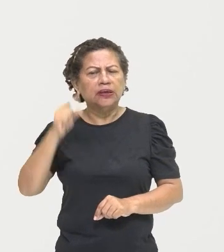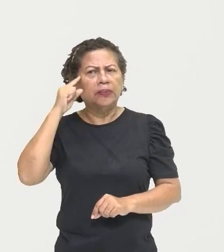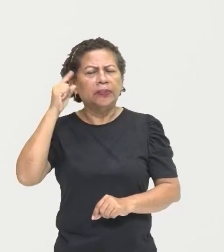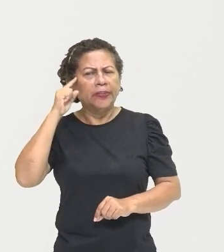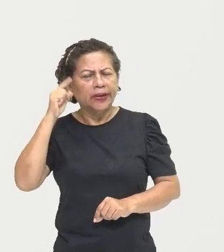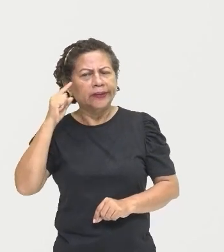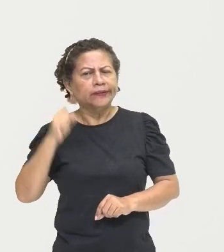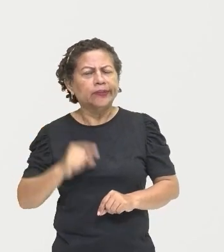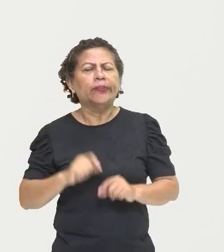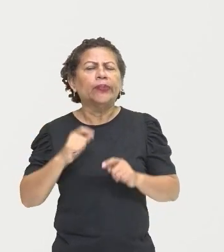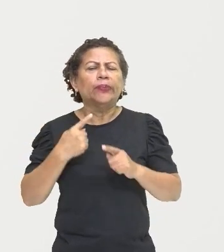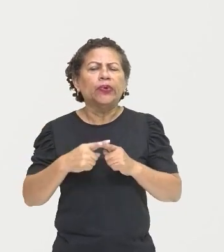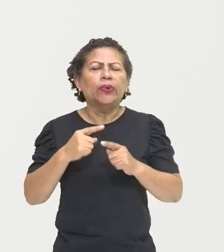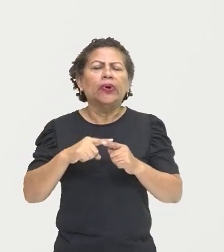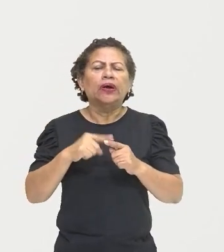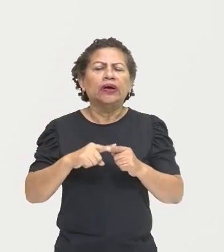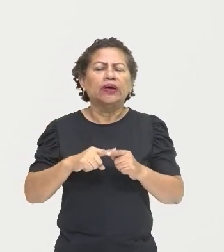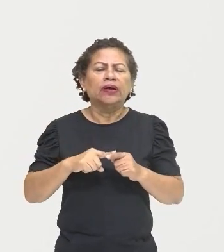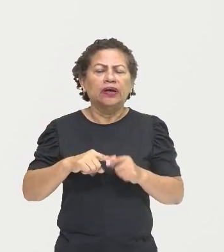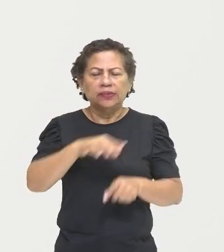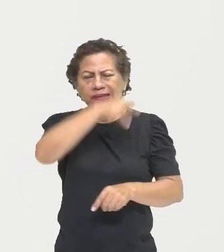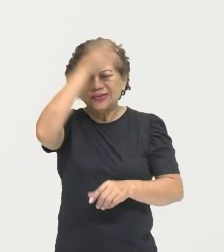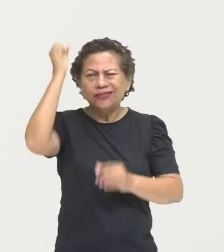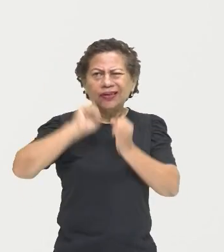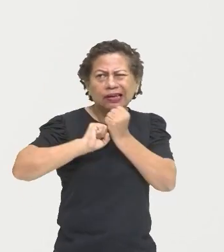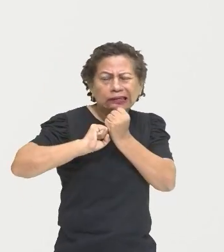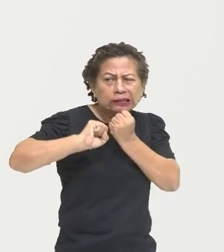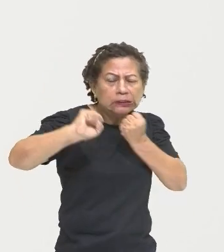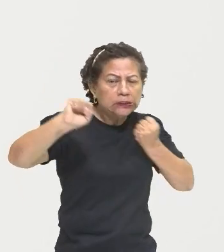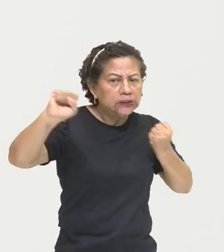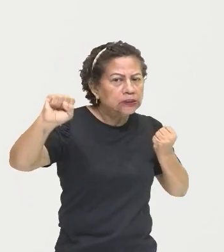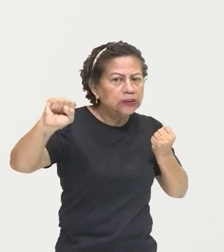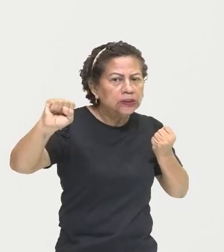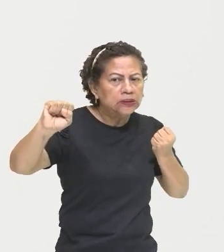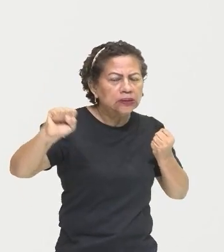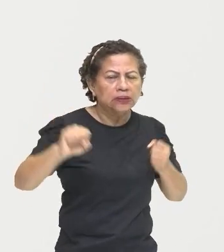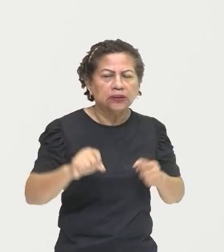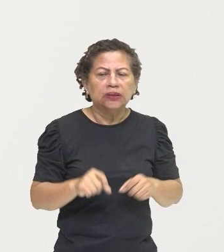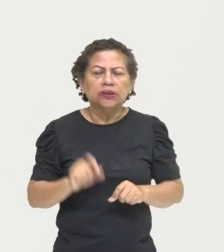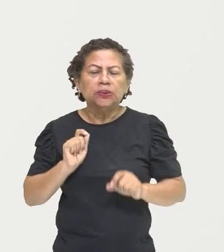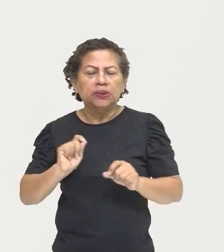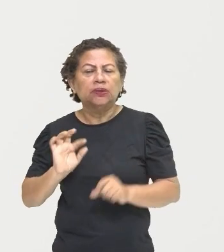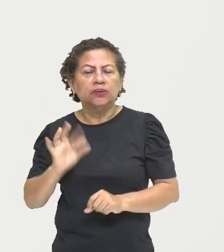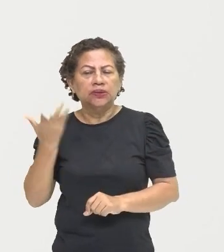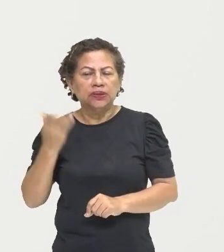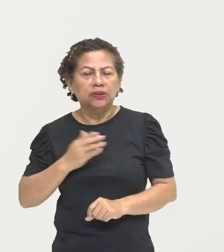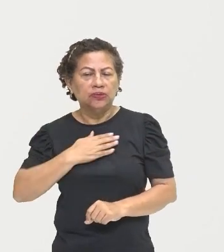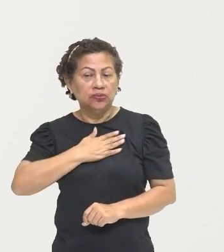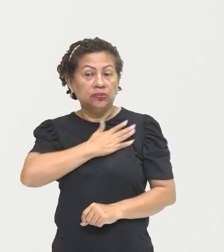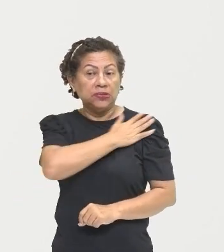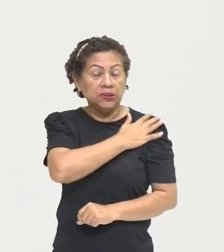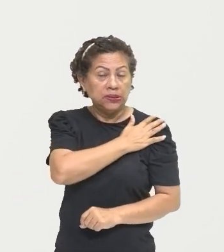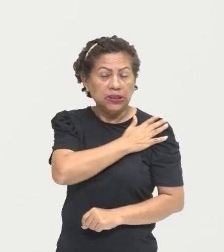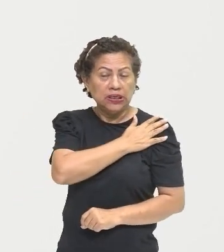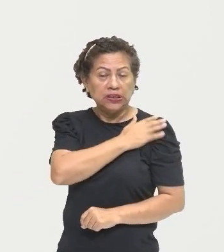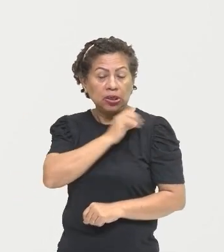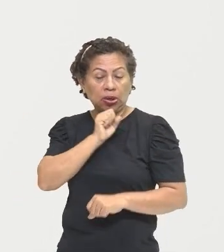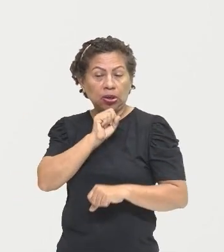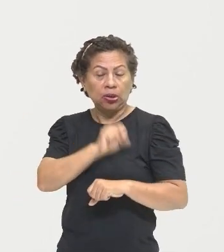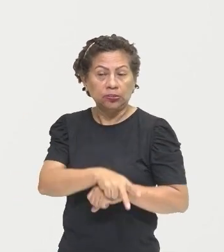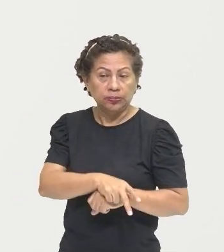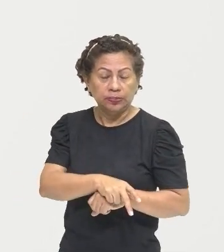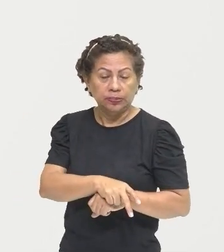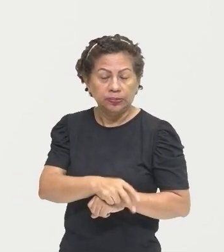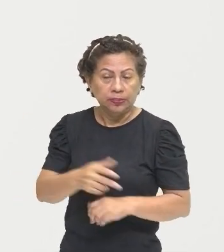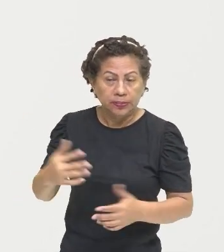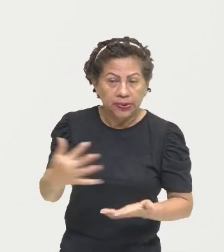fosse uma região que já não fosse ocupada. E os militares colocaram a necessidade de ocupar essa região. E de que forma?